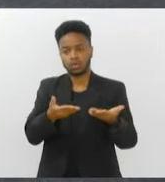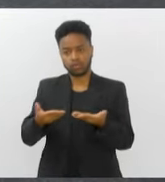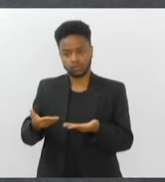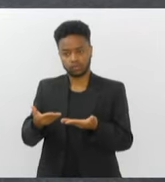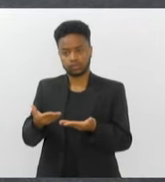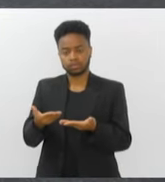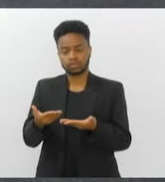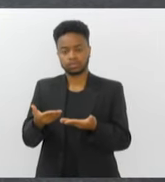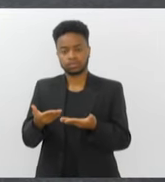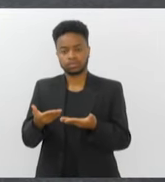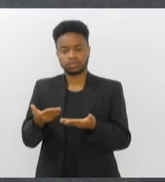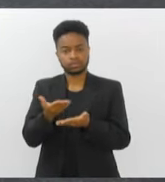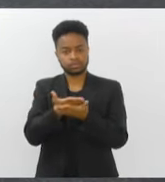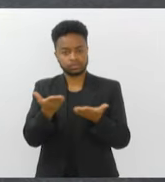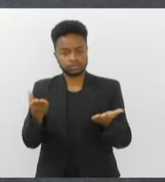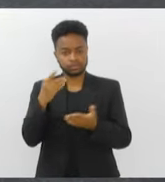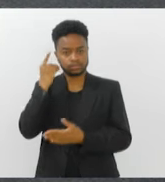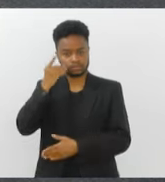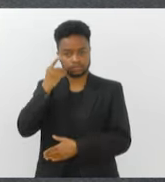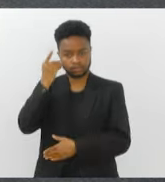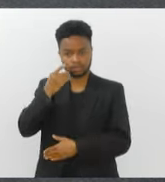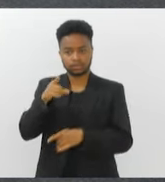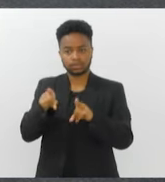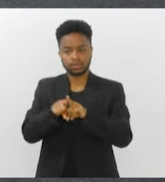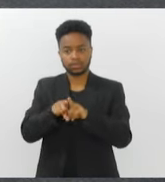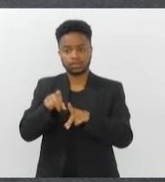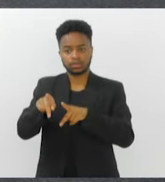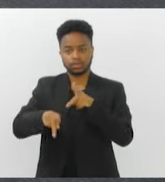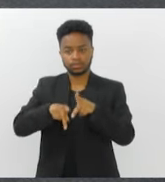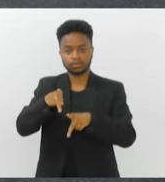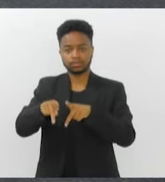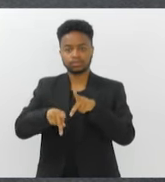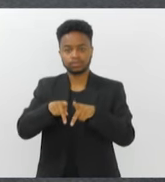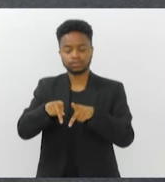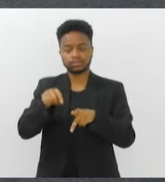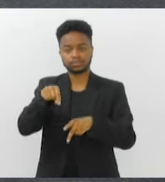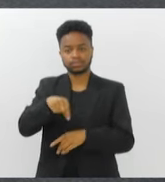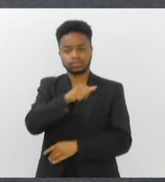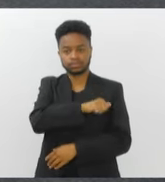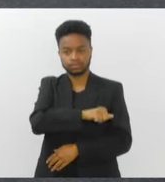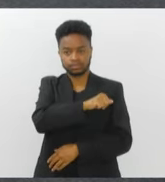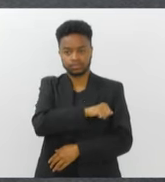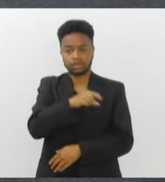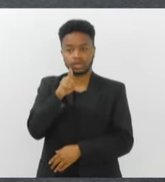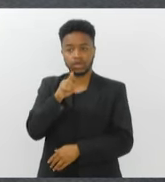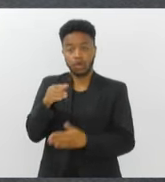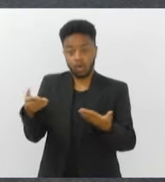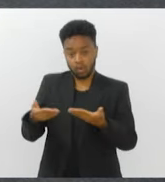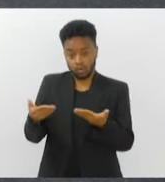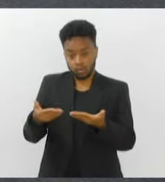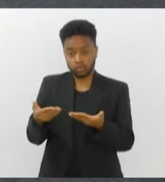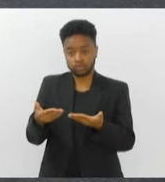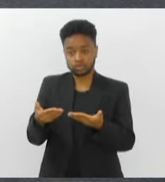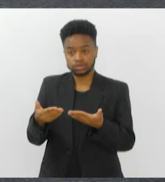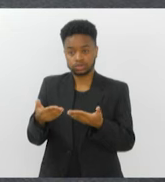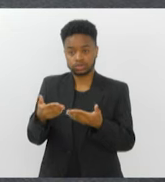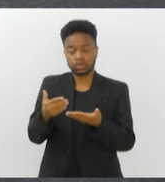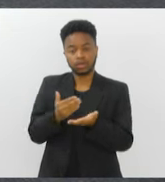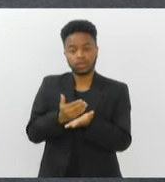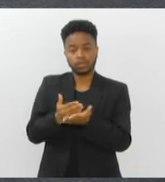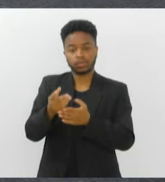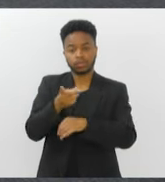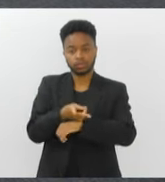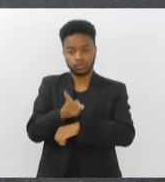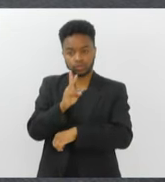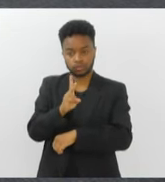aos parlamentares e também à população do Estado do Rio de Janeiro, é que no dia de hoje, a partir das 14